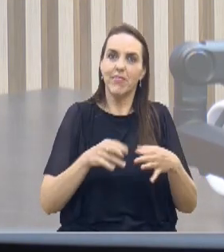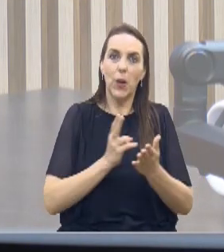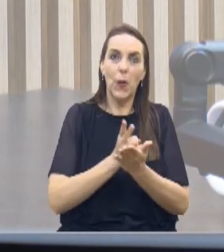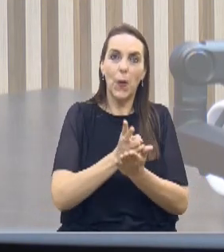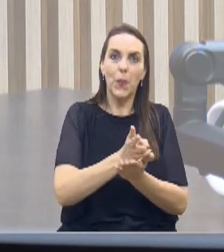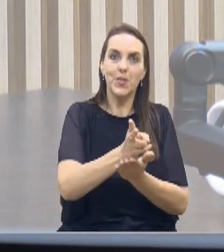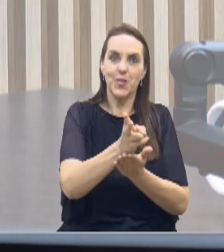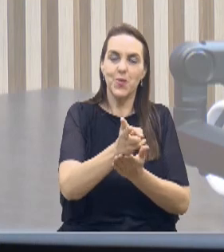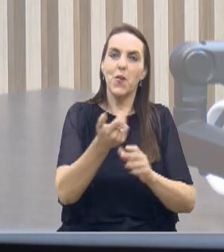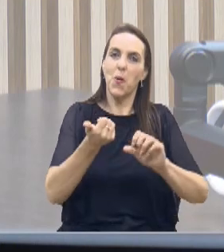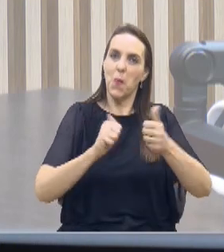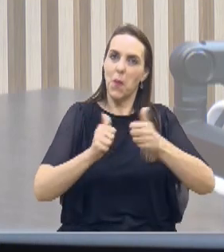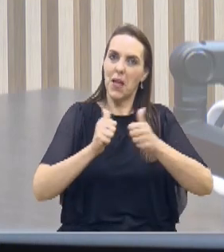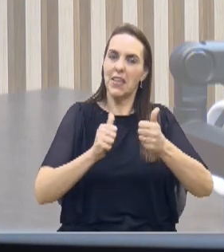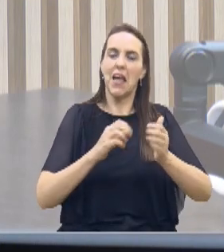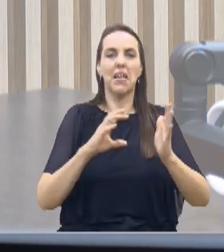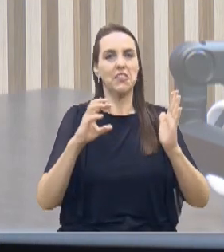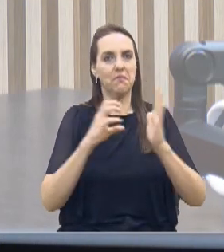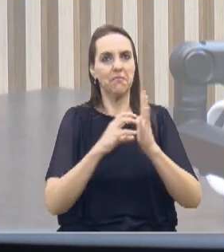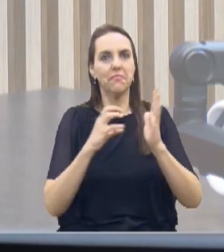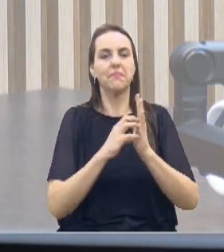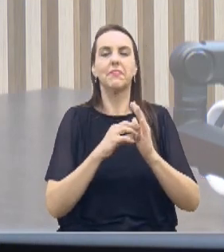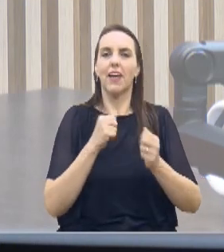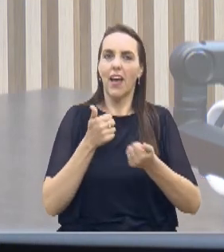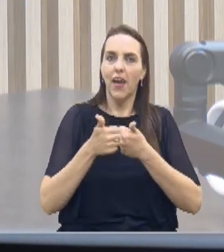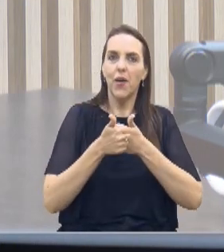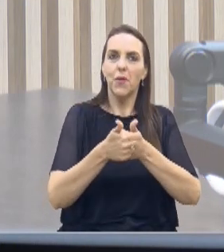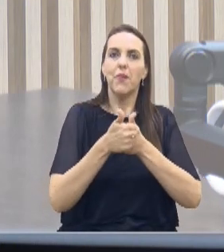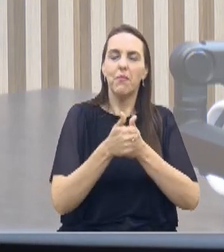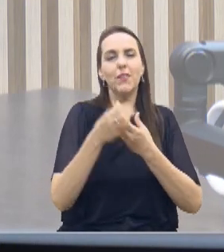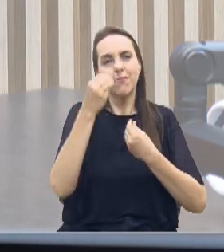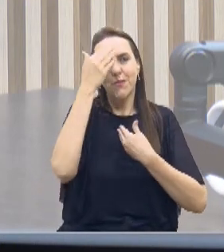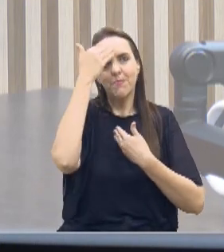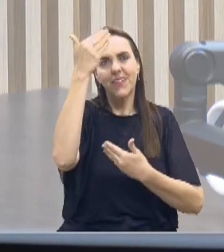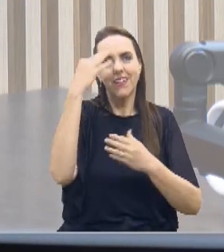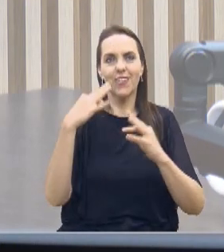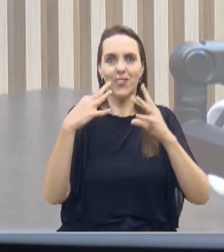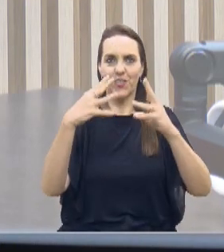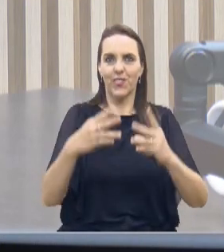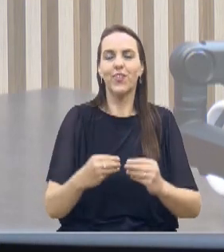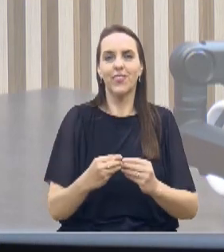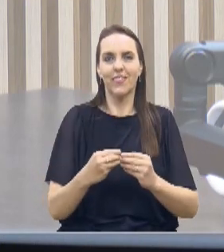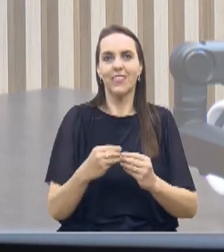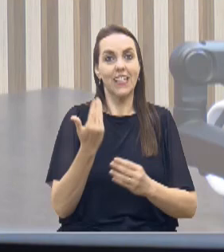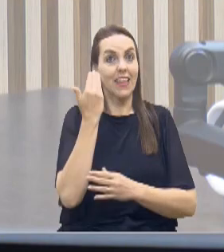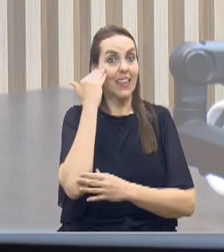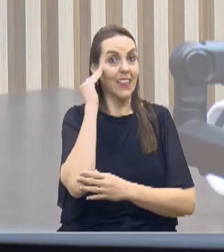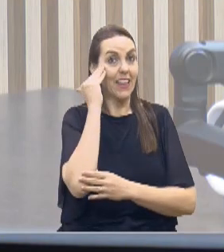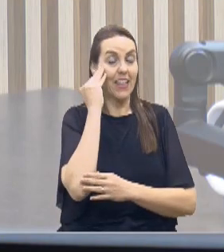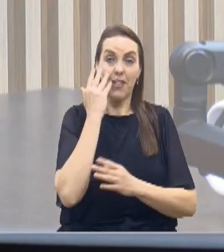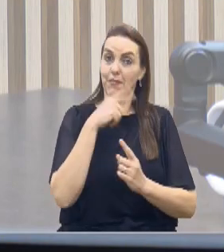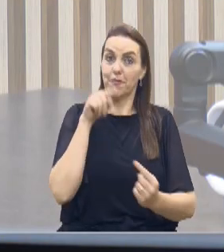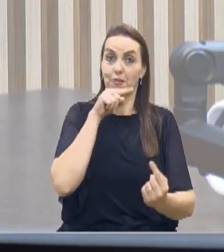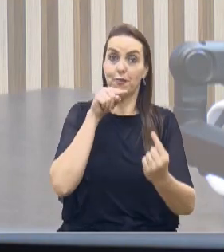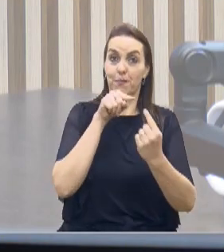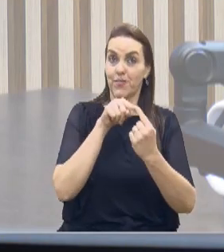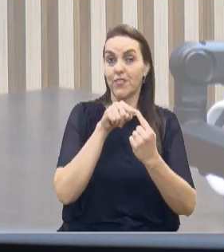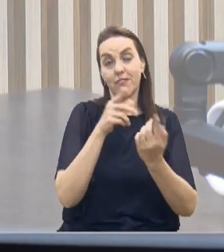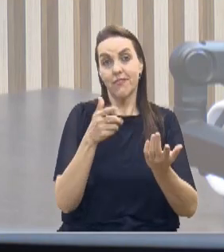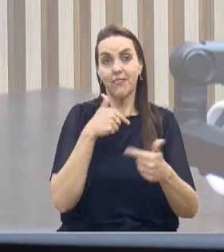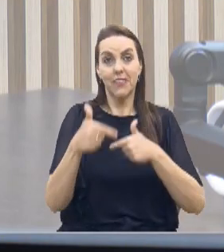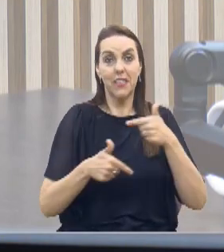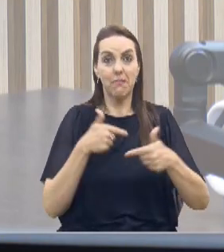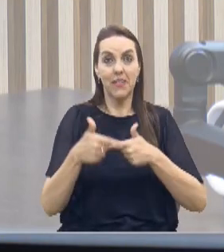mantenha, com qualificação de servidores, com esse acompanhamento. E muito obrigada a todos os que entenderam esse propósito, que vem trabalhando